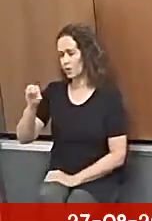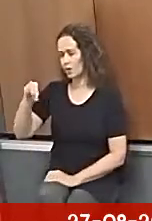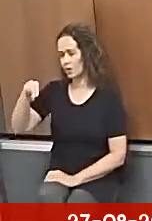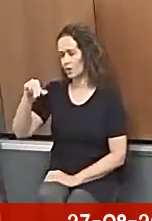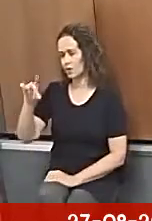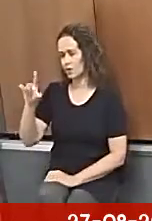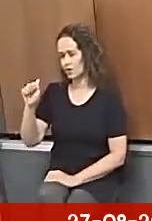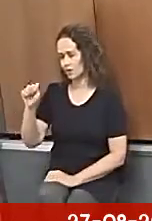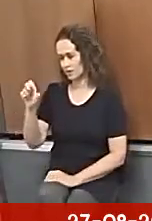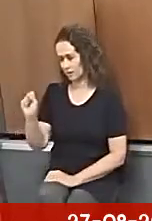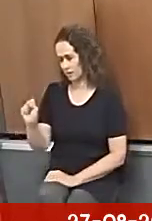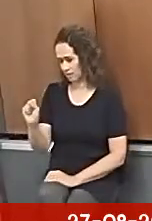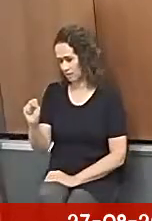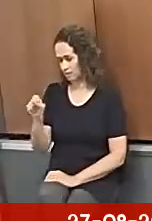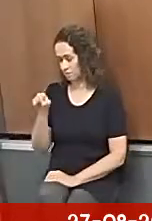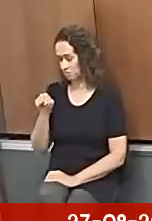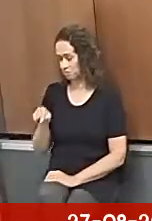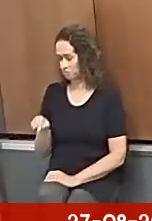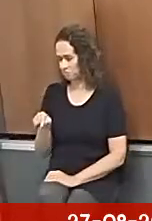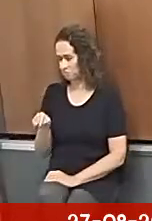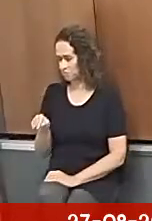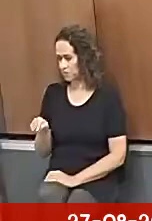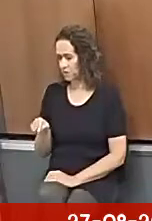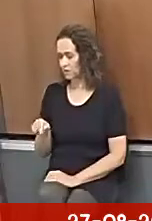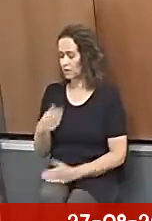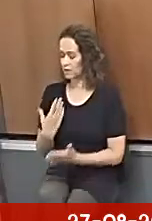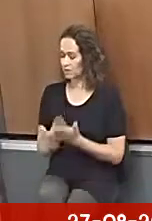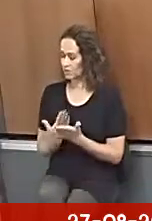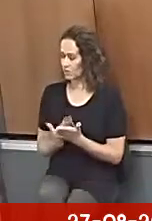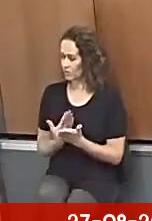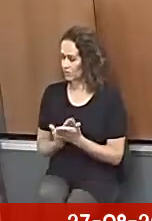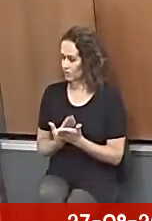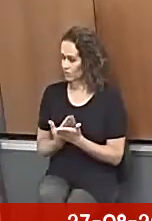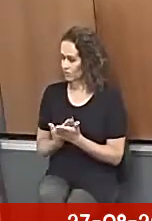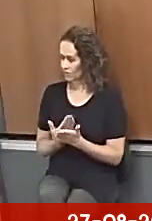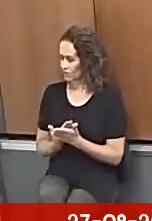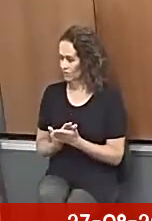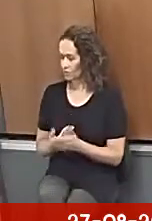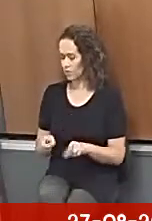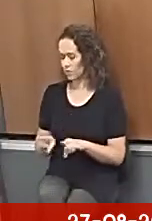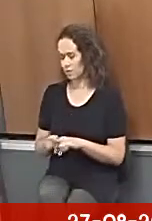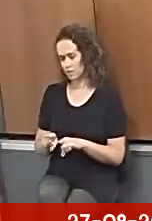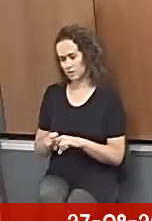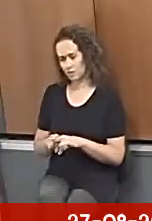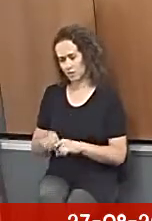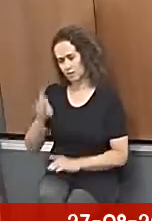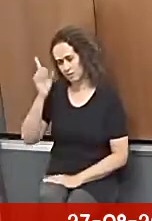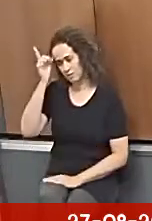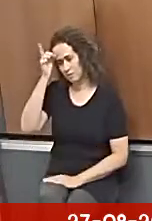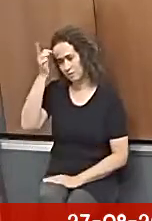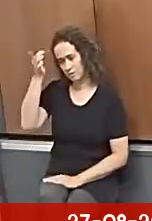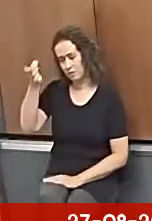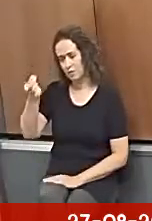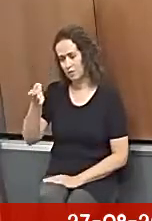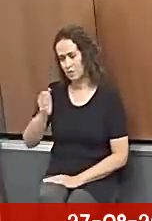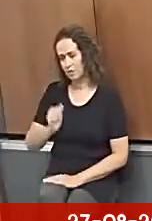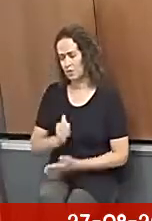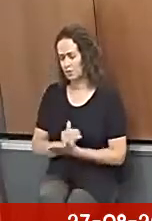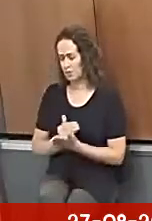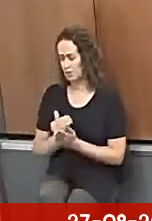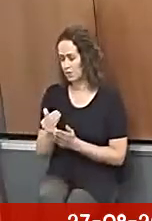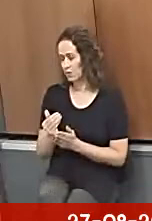de vasconcelos que é estudante idealizador e presidente da torcida